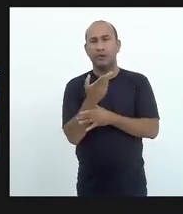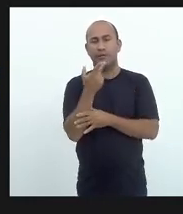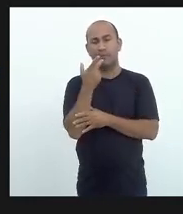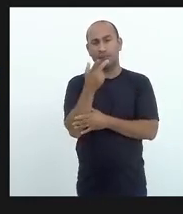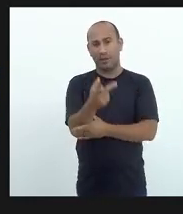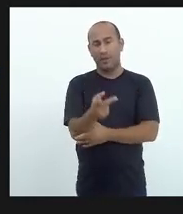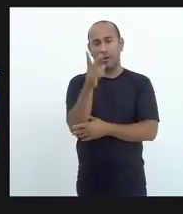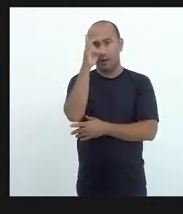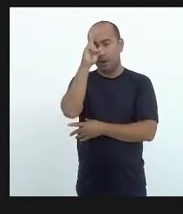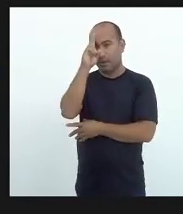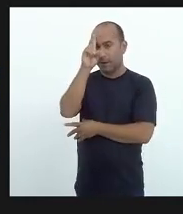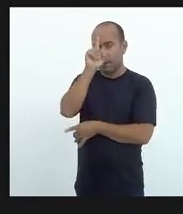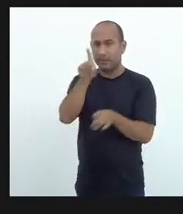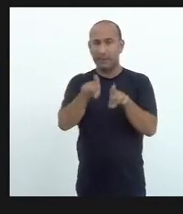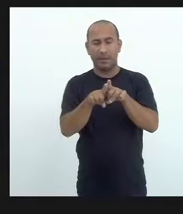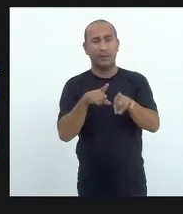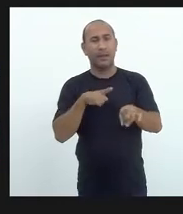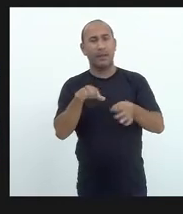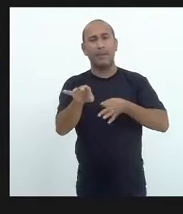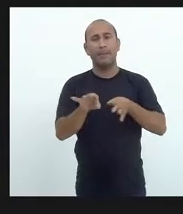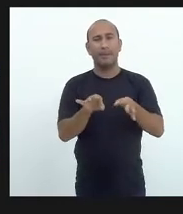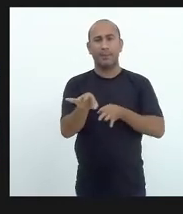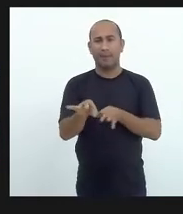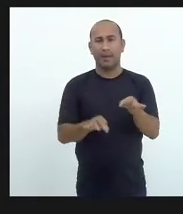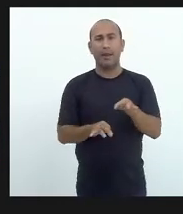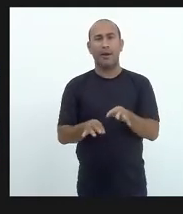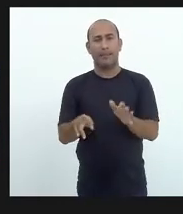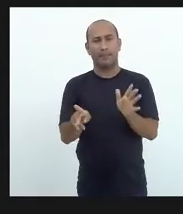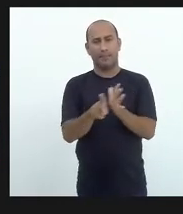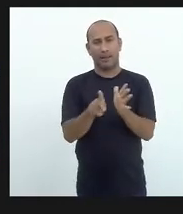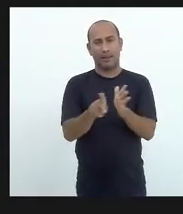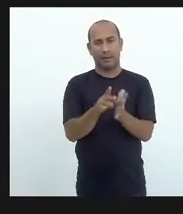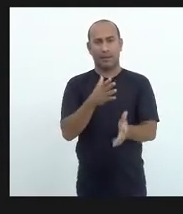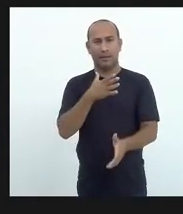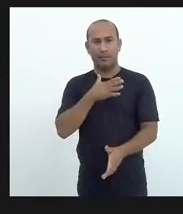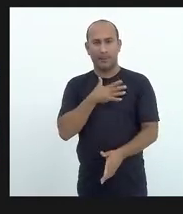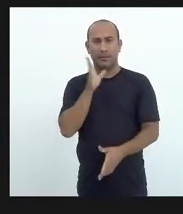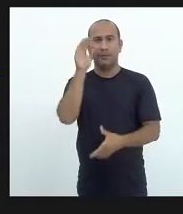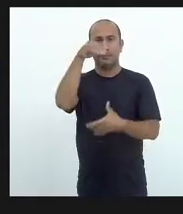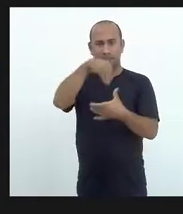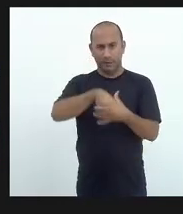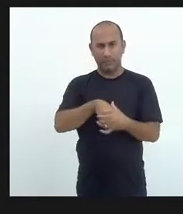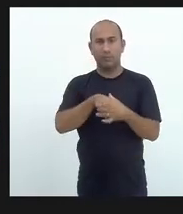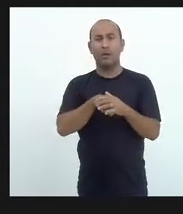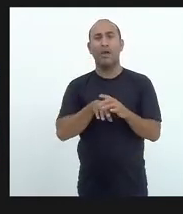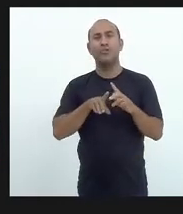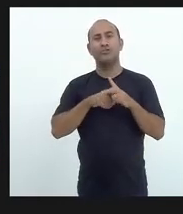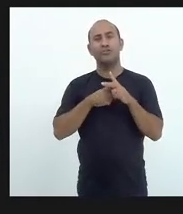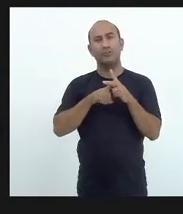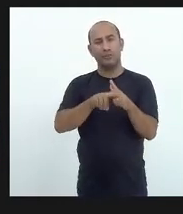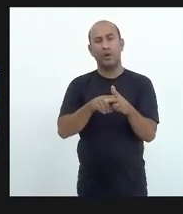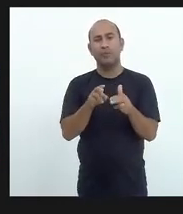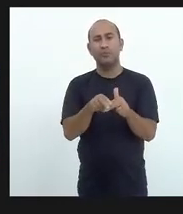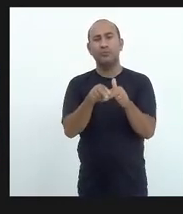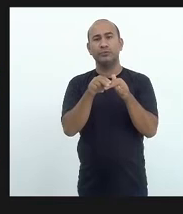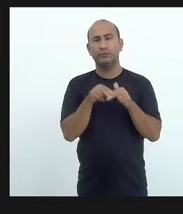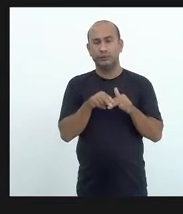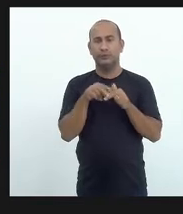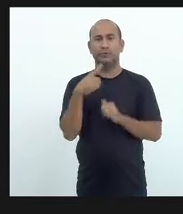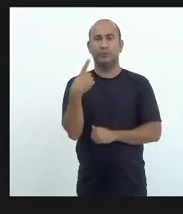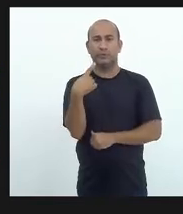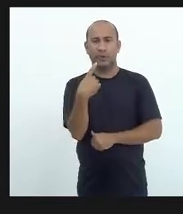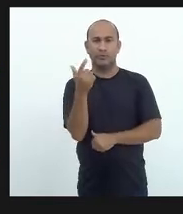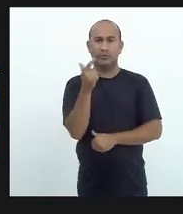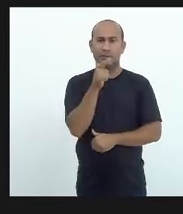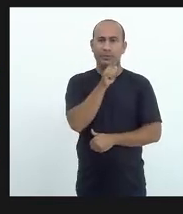Lembrando que há um projeto de minha autoria nessa casa, também um projeto de resolução, no sentido de estabelecermos,